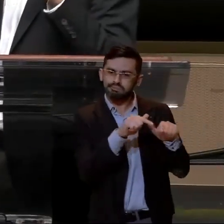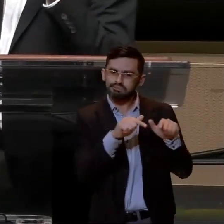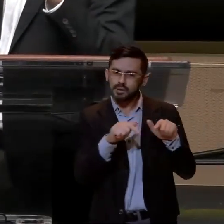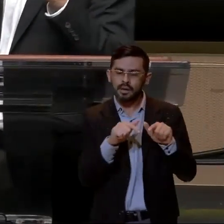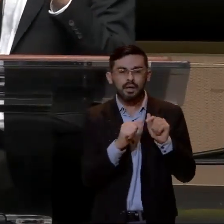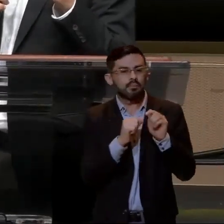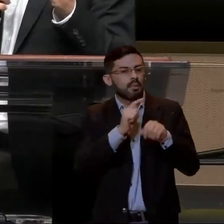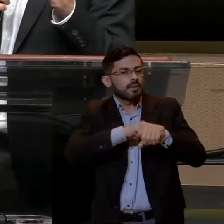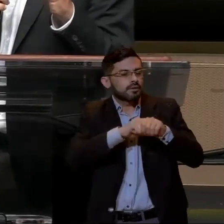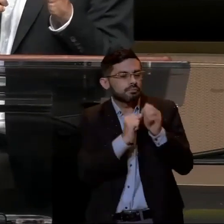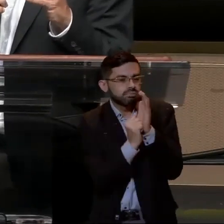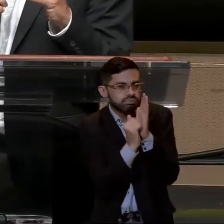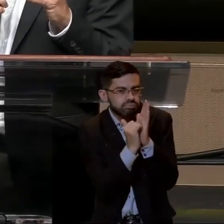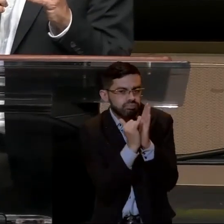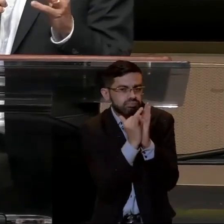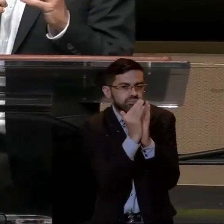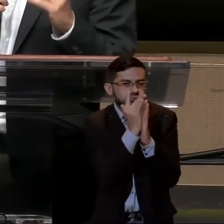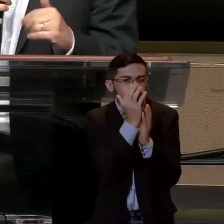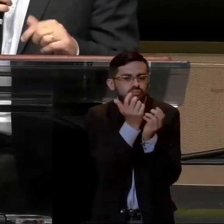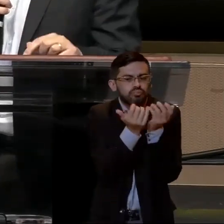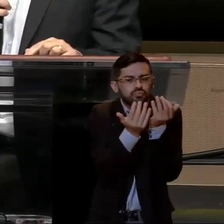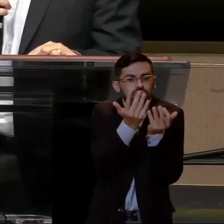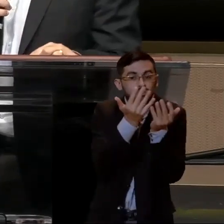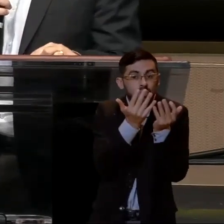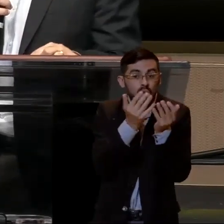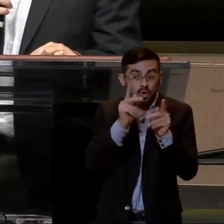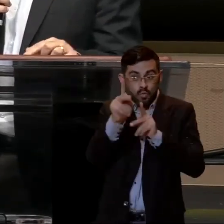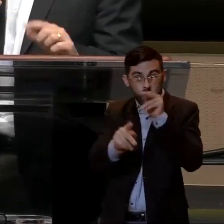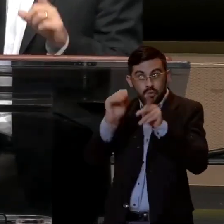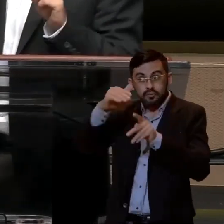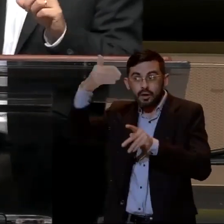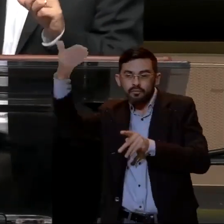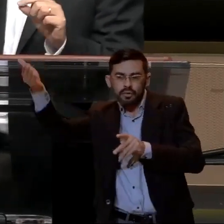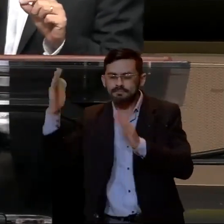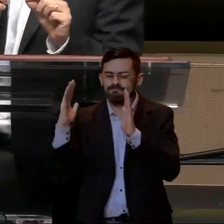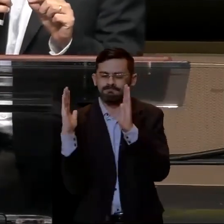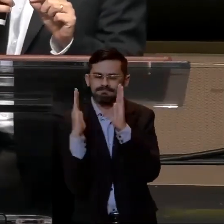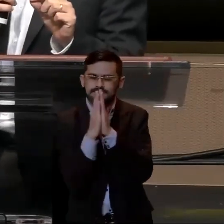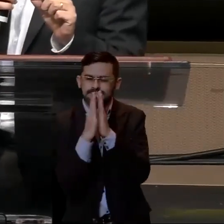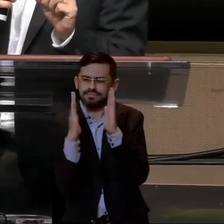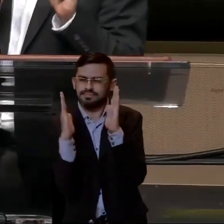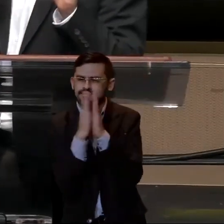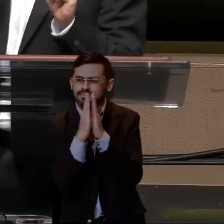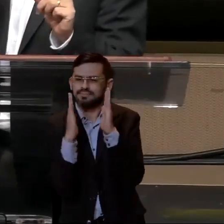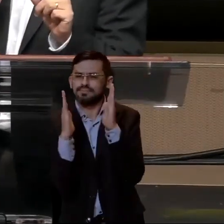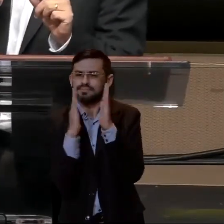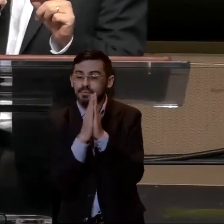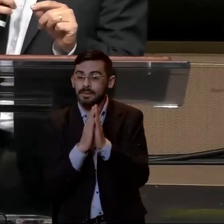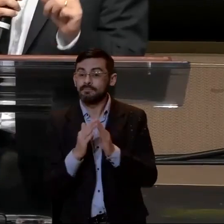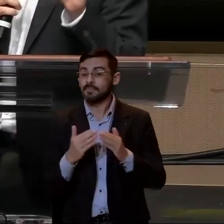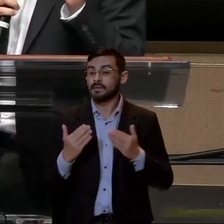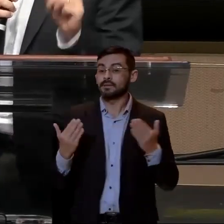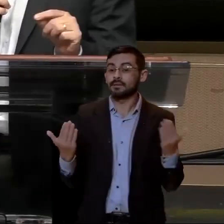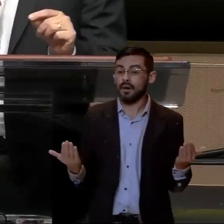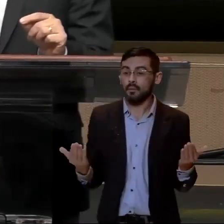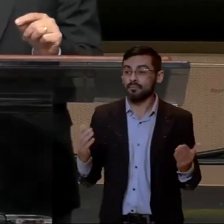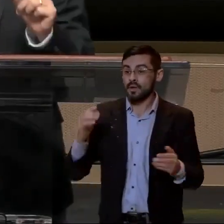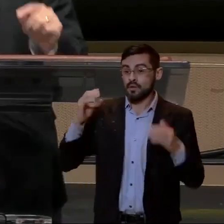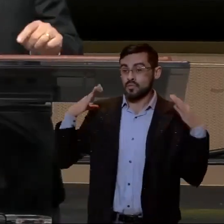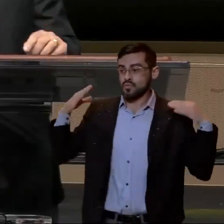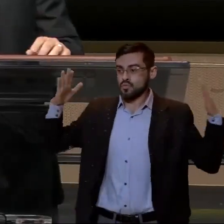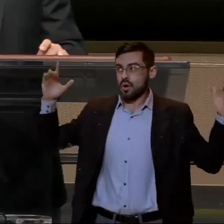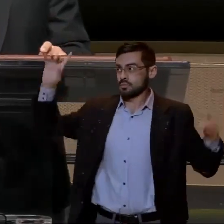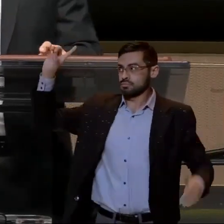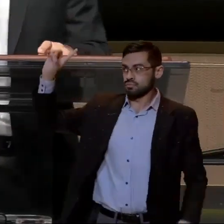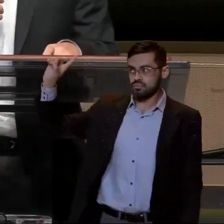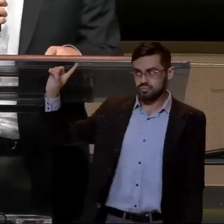o incenso queimava, o povo lá fora fazia as orações. Então, um anjo